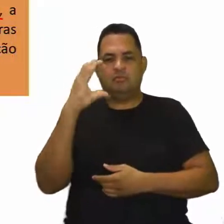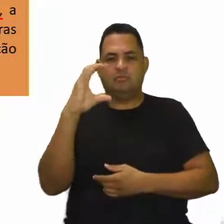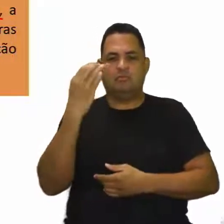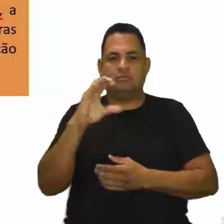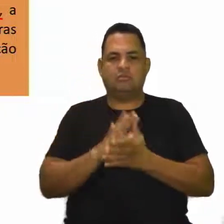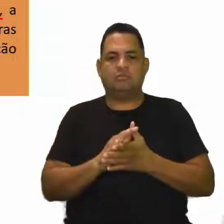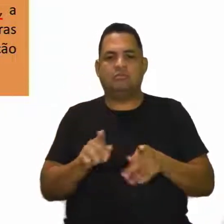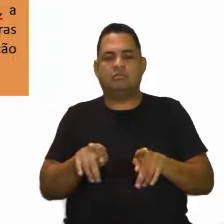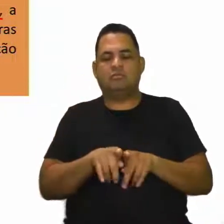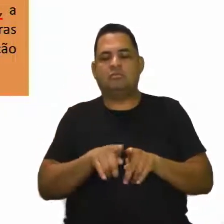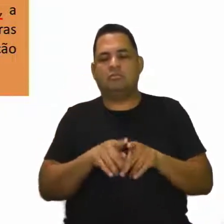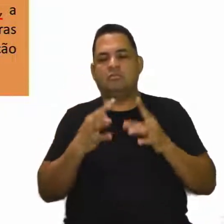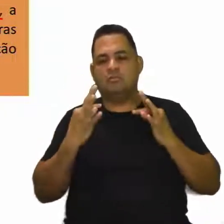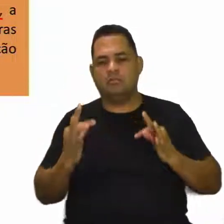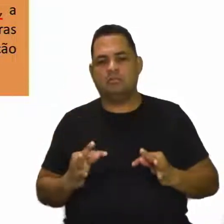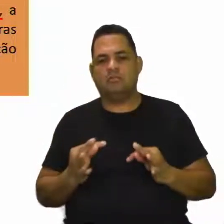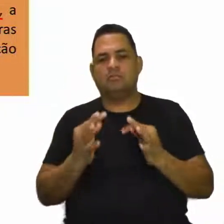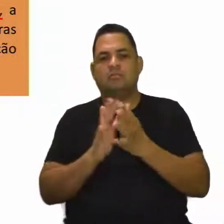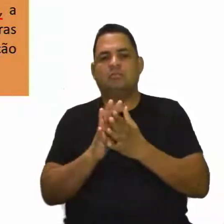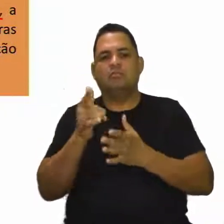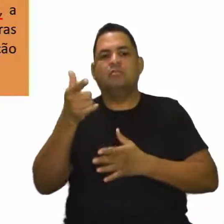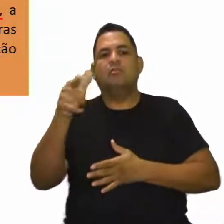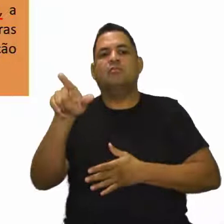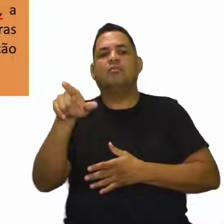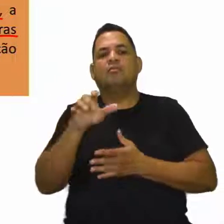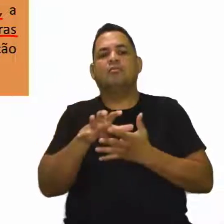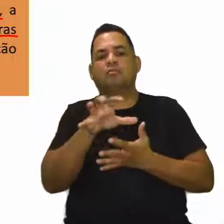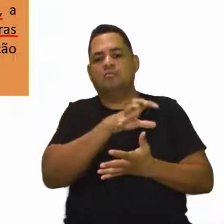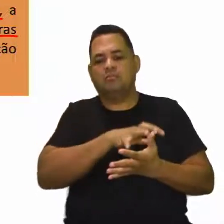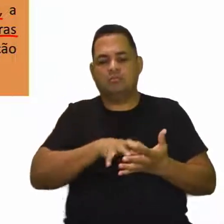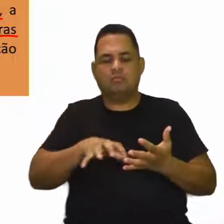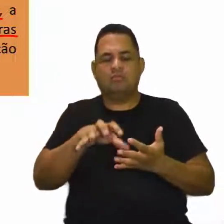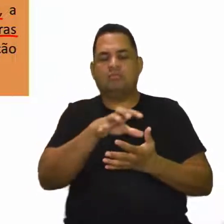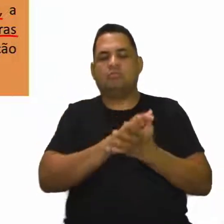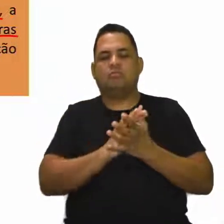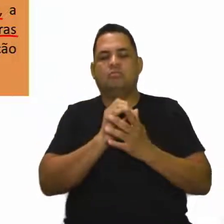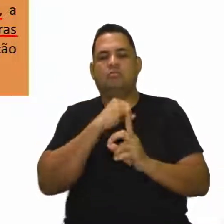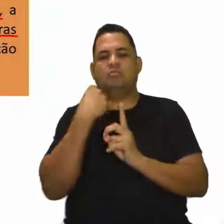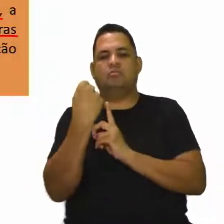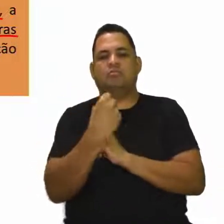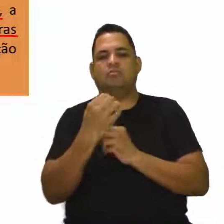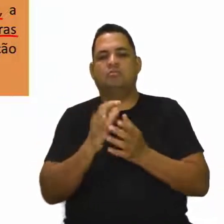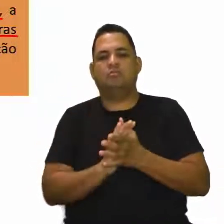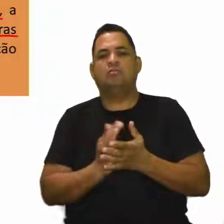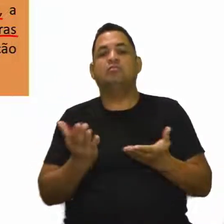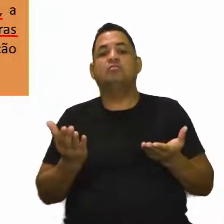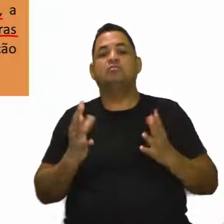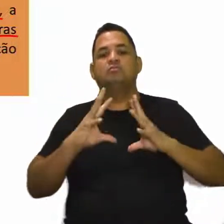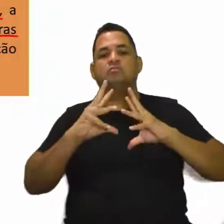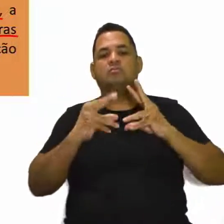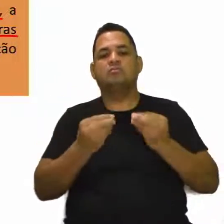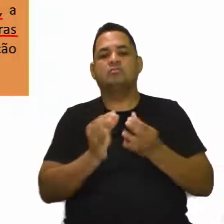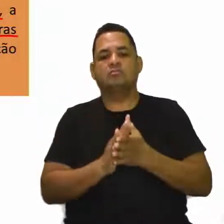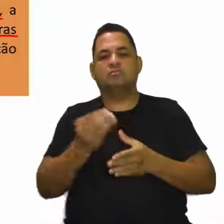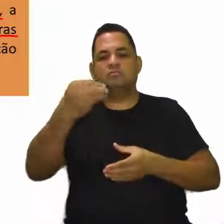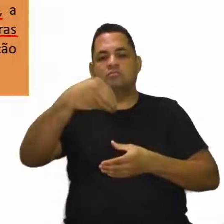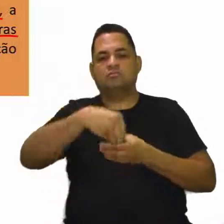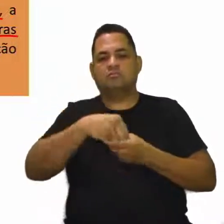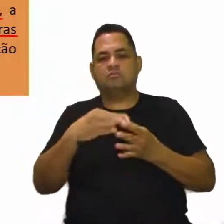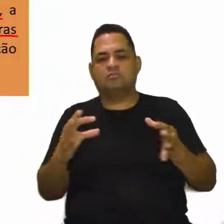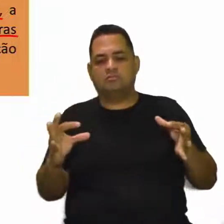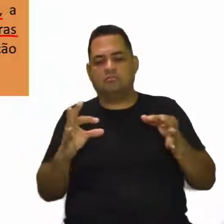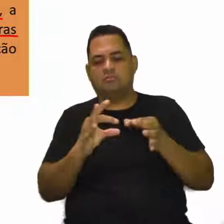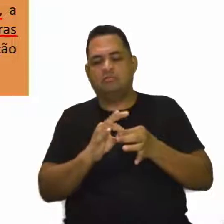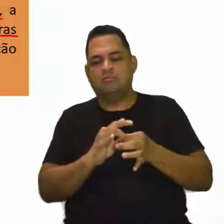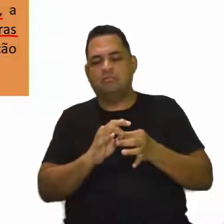as ciências, as tecnologias e outras manifestações sociais. Tudo isso dentro dos